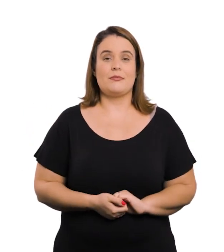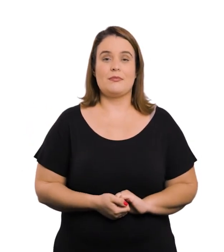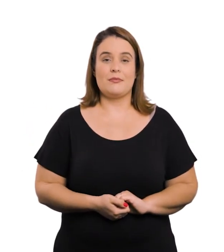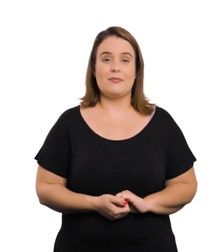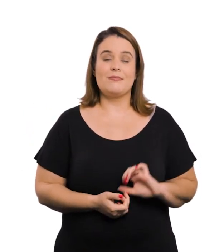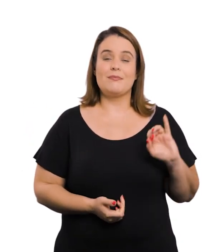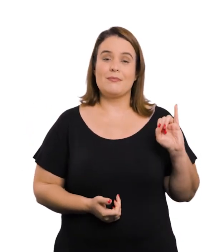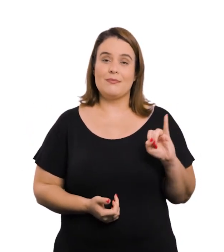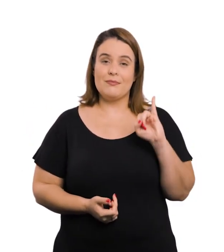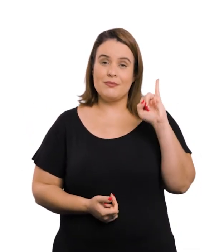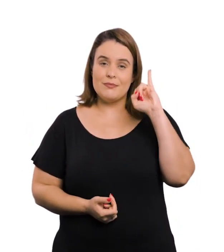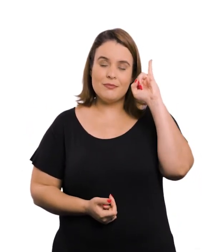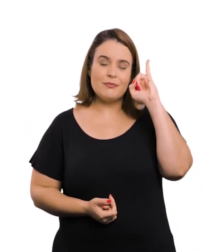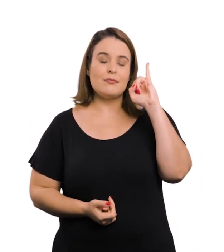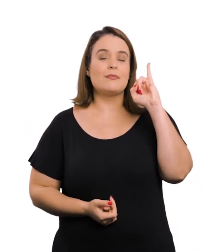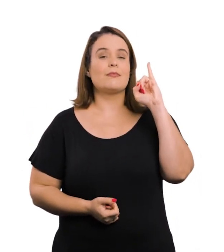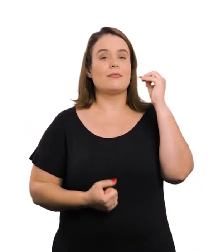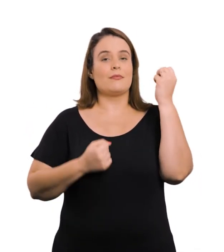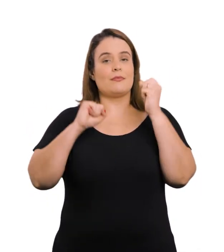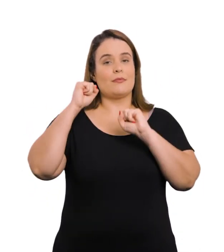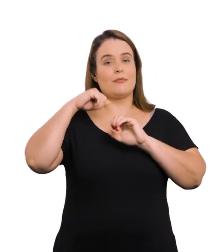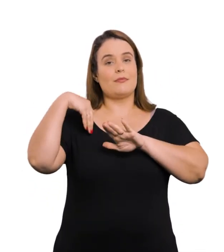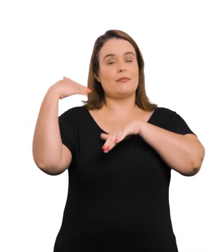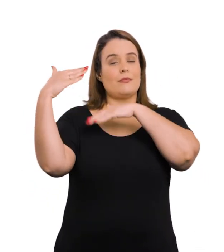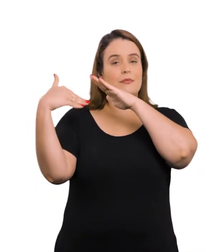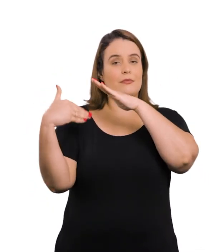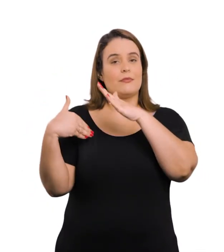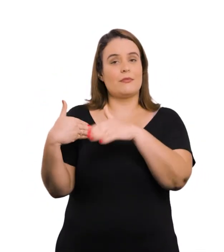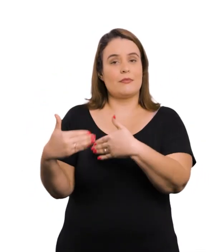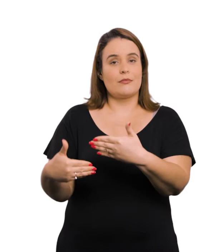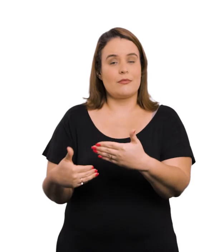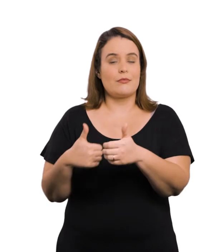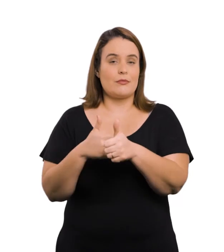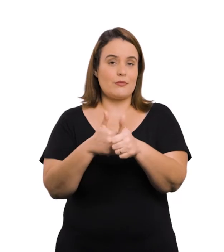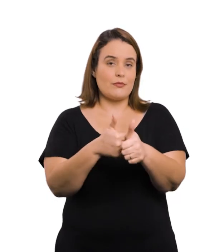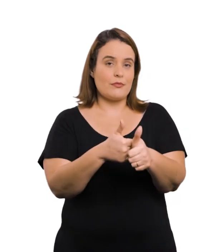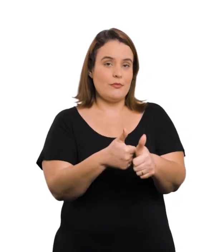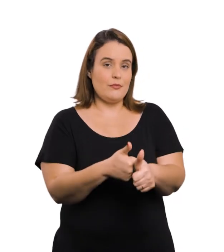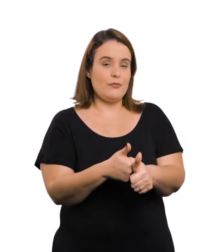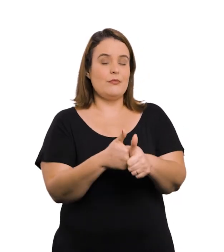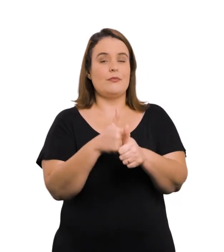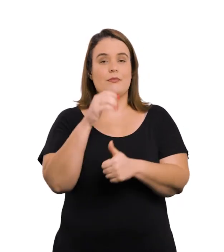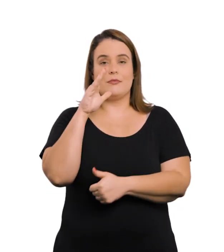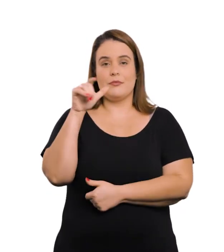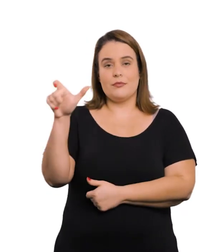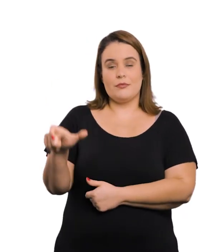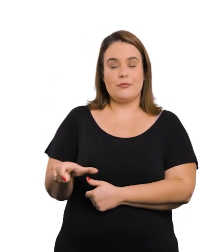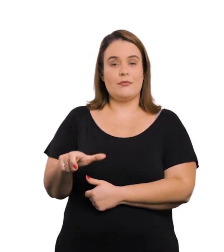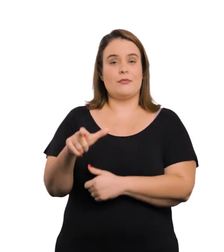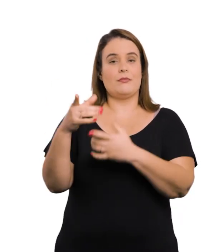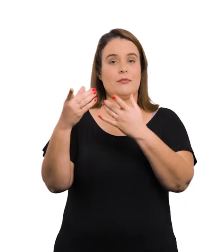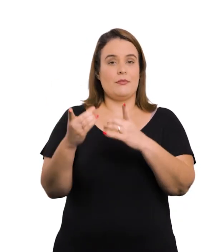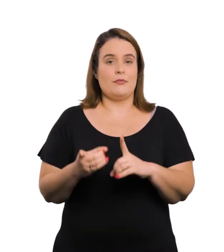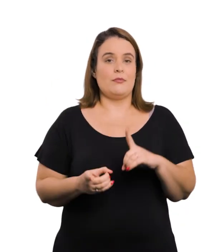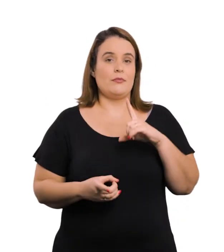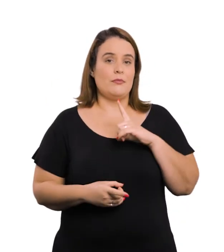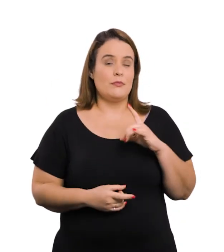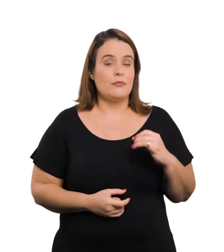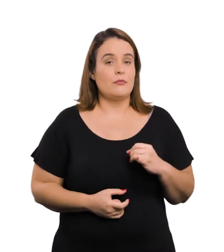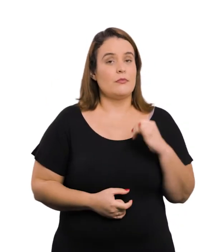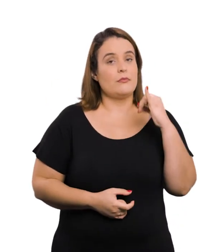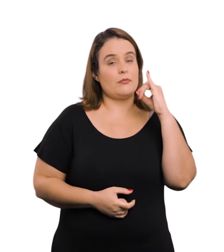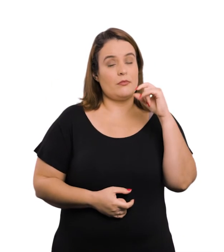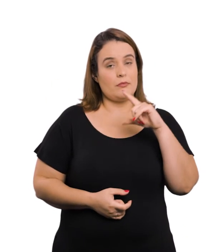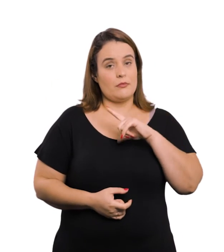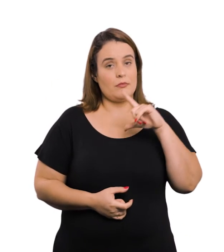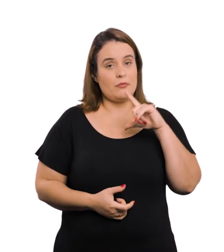abre aspas. É importante que a empresa desenvolva um processo de acompanhamento do empregado com deficiência, visando